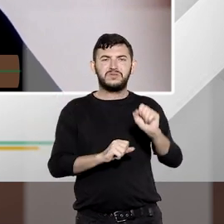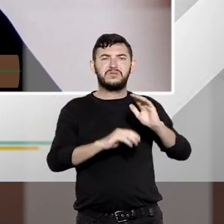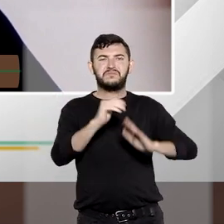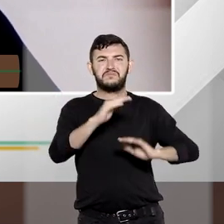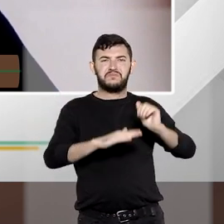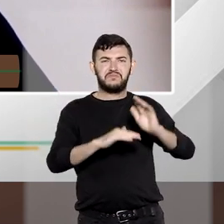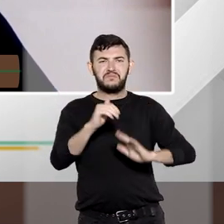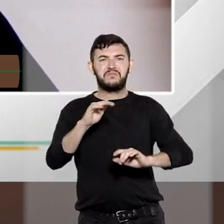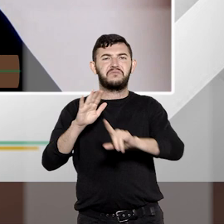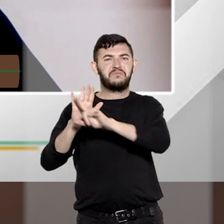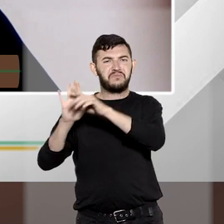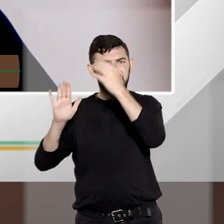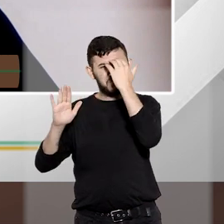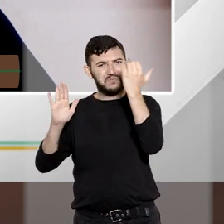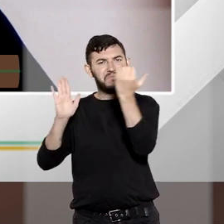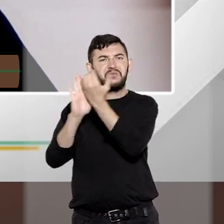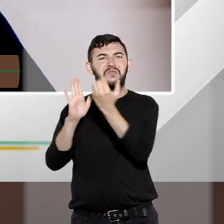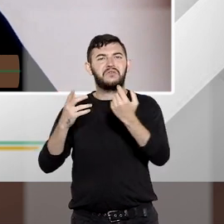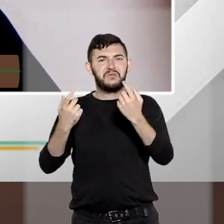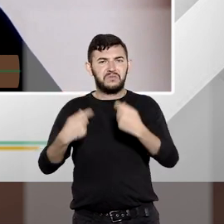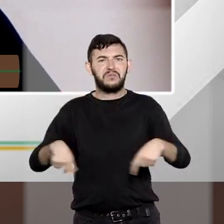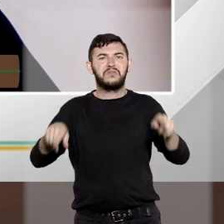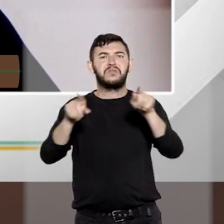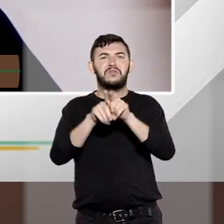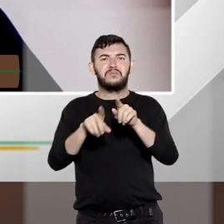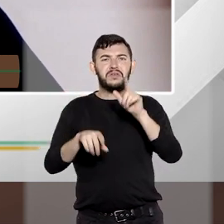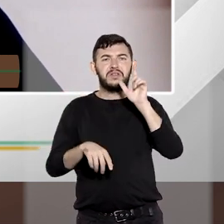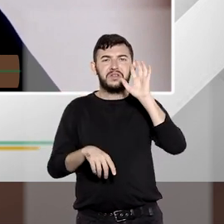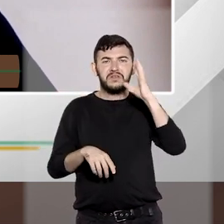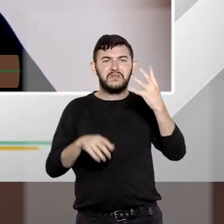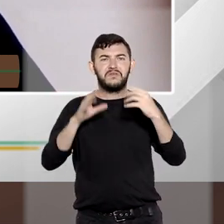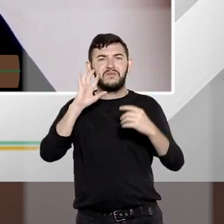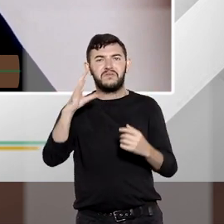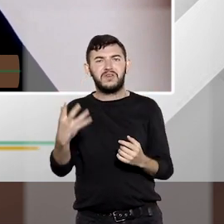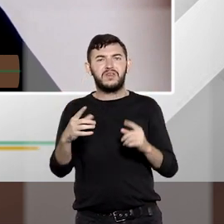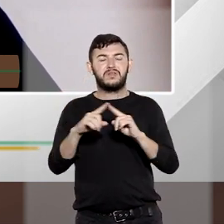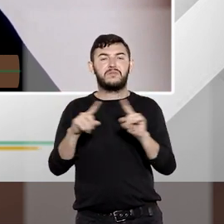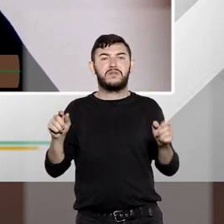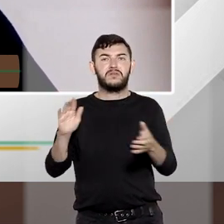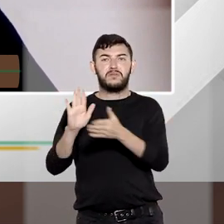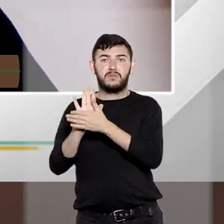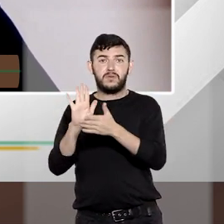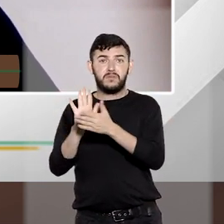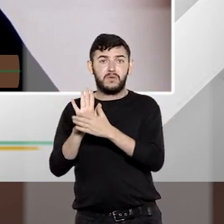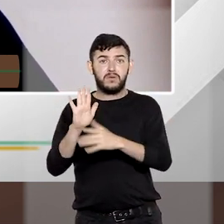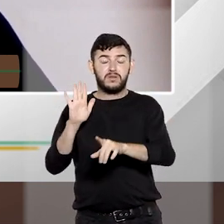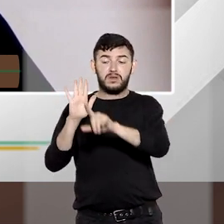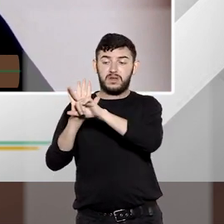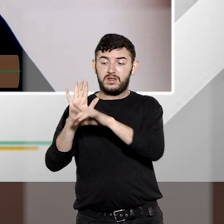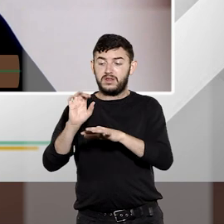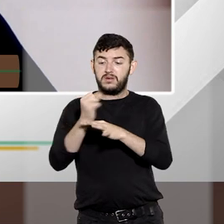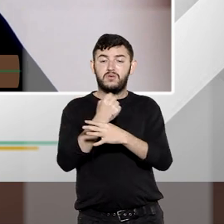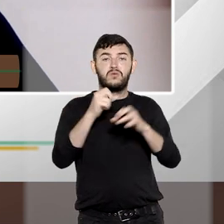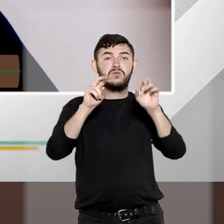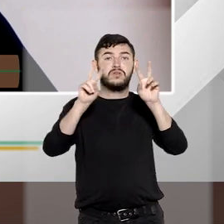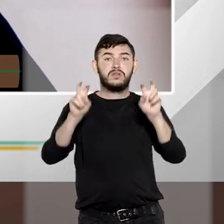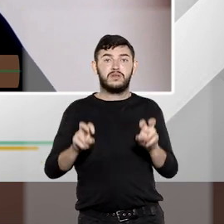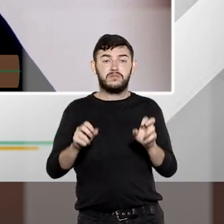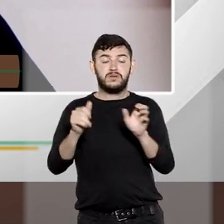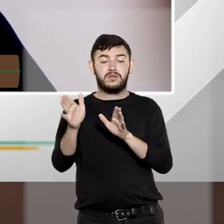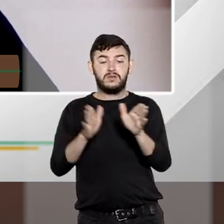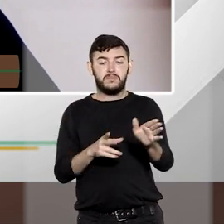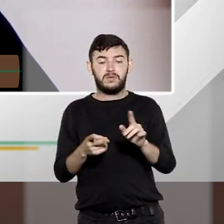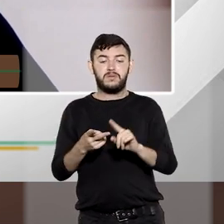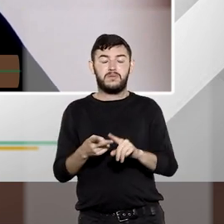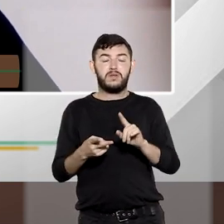Então, se aquelas previsões legais de acessibilidade, não preconceito,